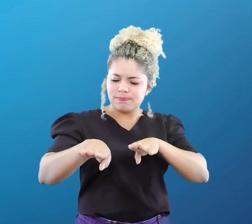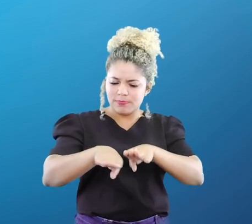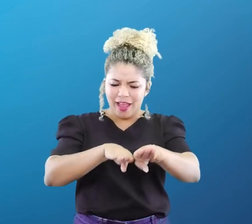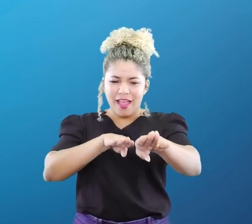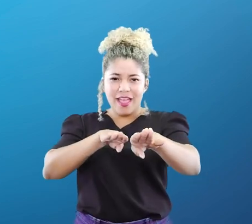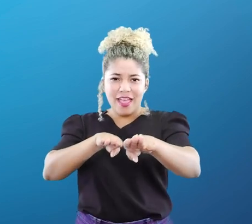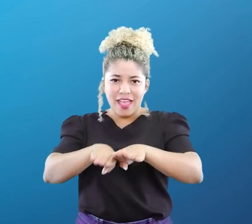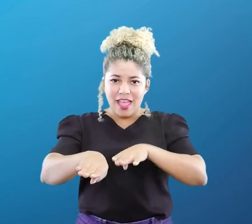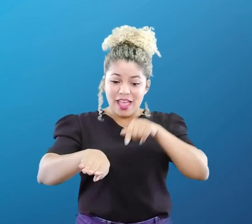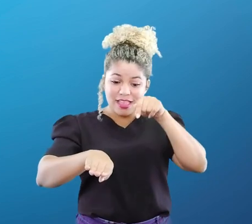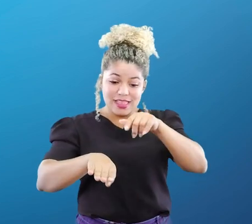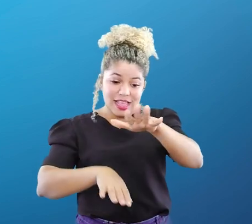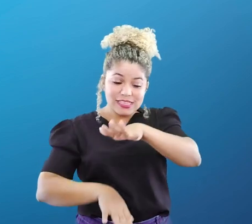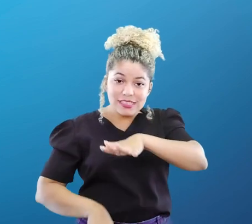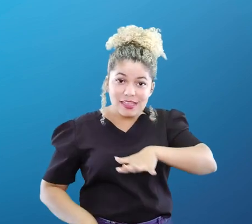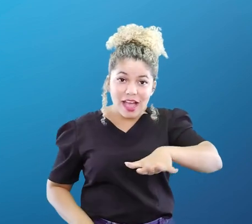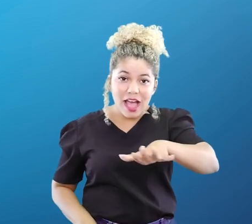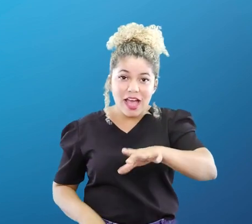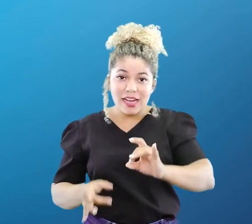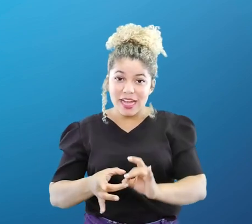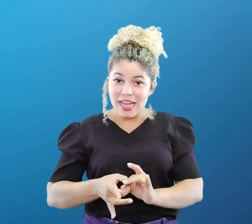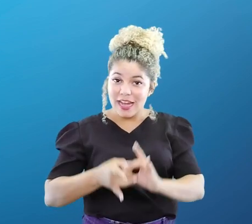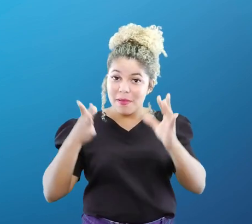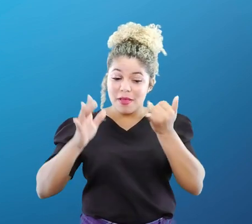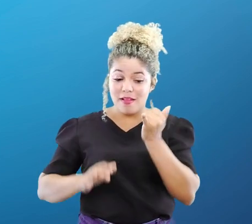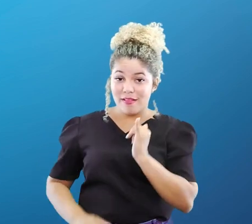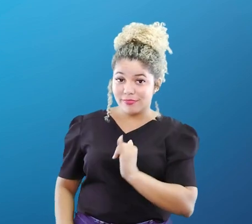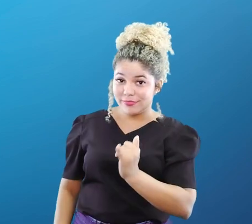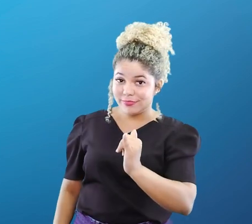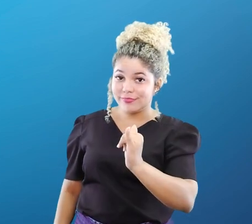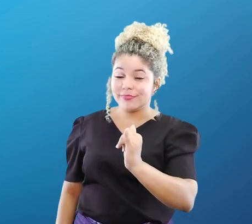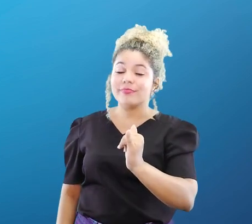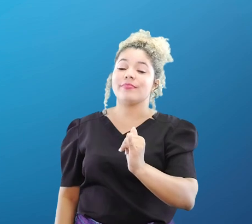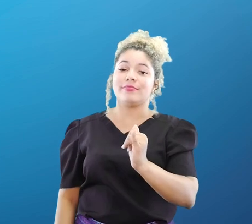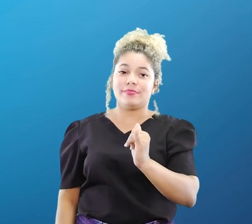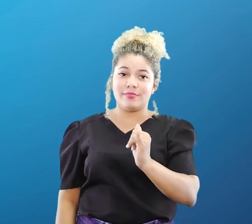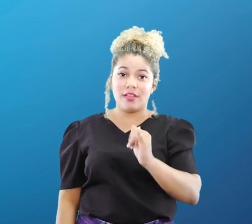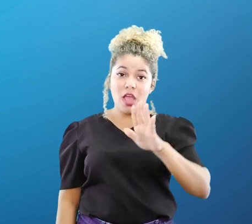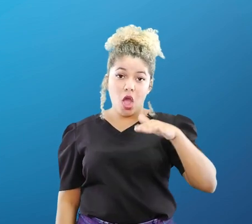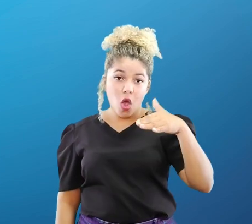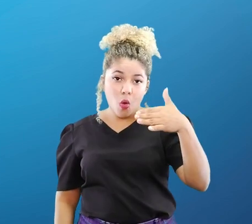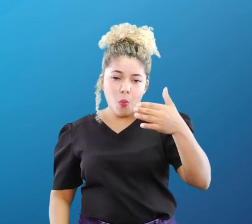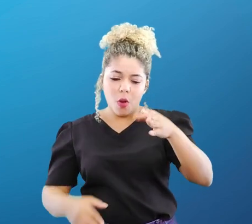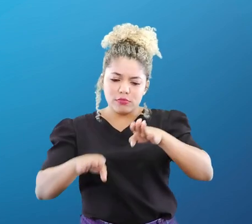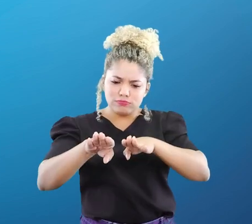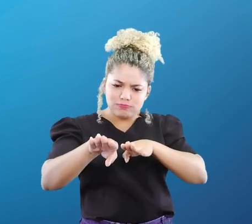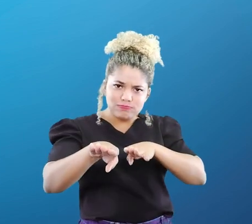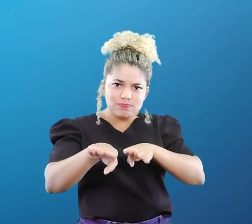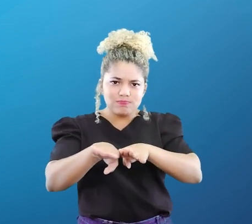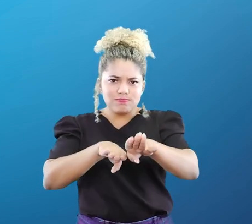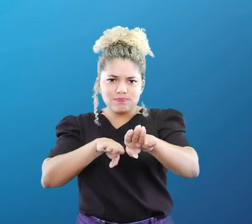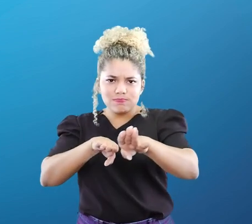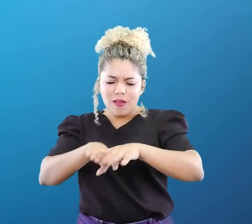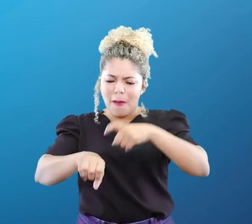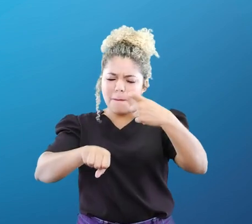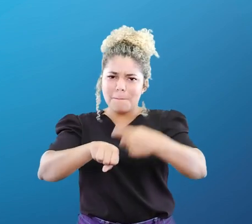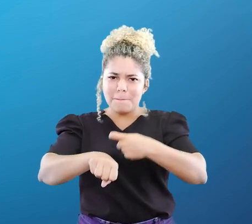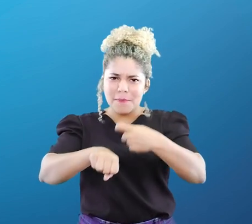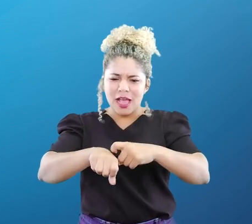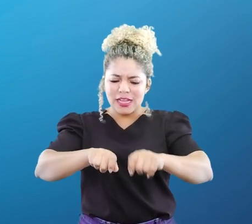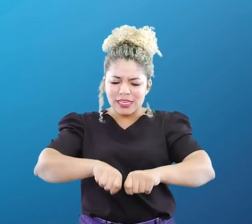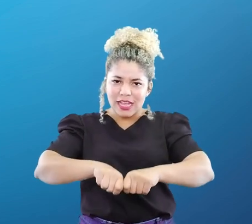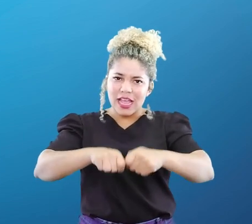Nesse local, há a liberação da energia. Quando a tensão supera a resistência das rochas,